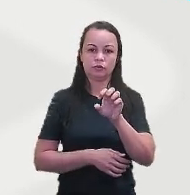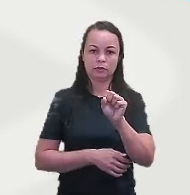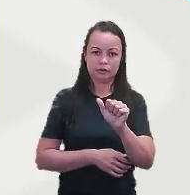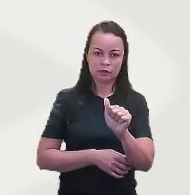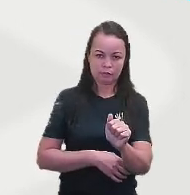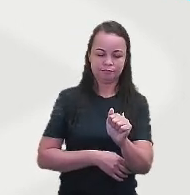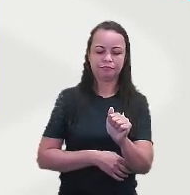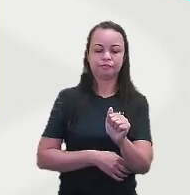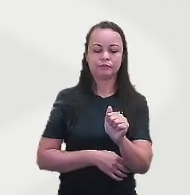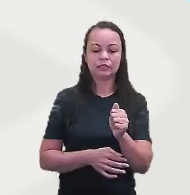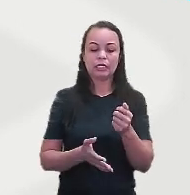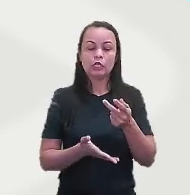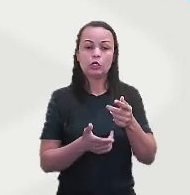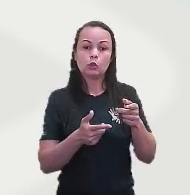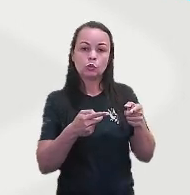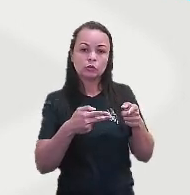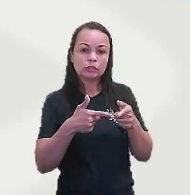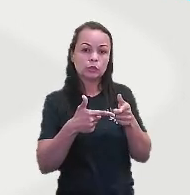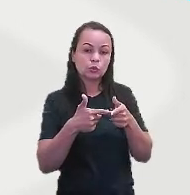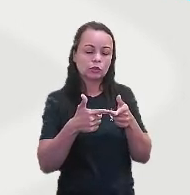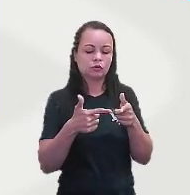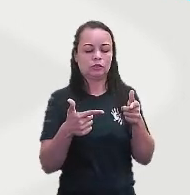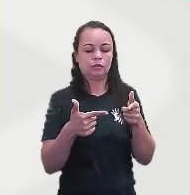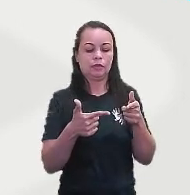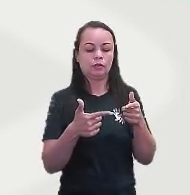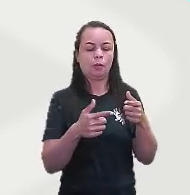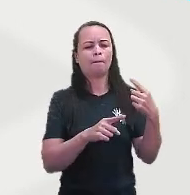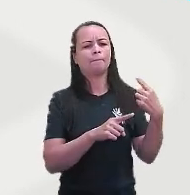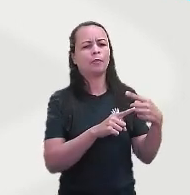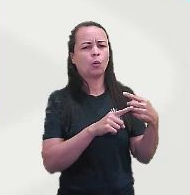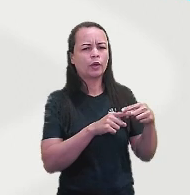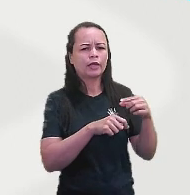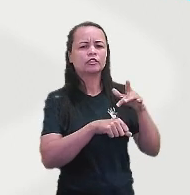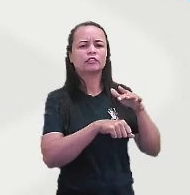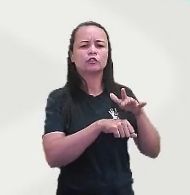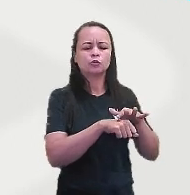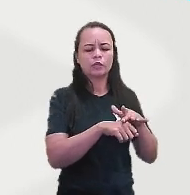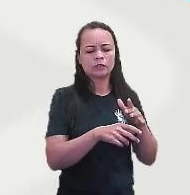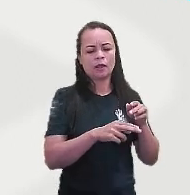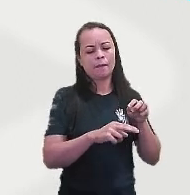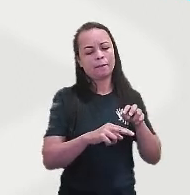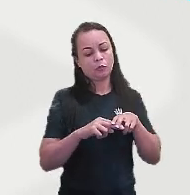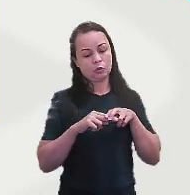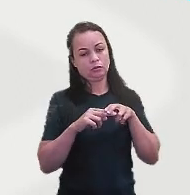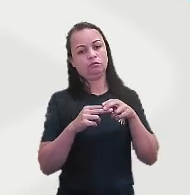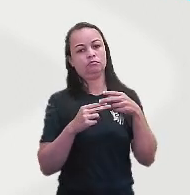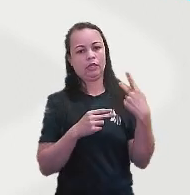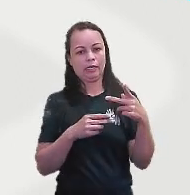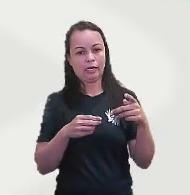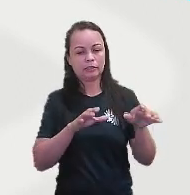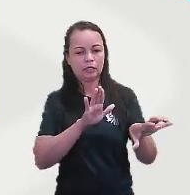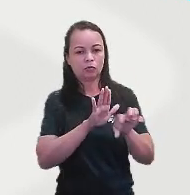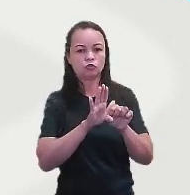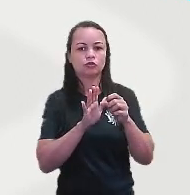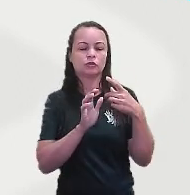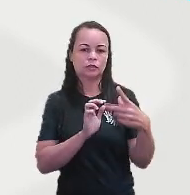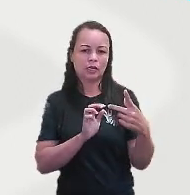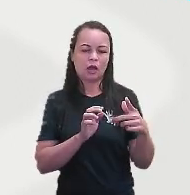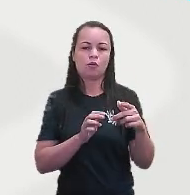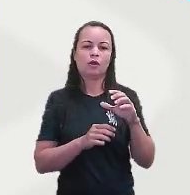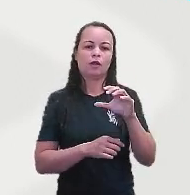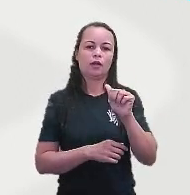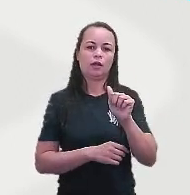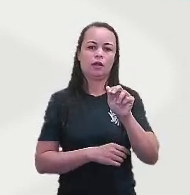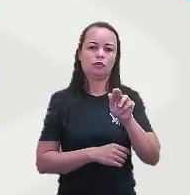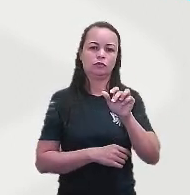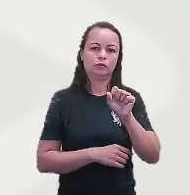E o segundo acontecimento, porque ela estava doente, ela não foi à escola. Por isso, essa conjunção aqui é uma conjunção